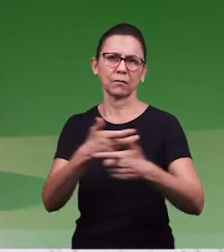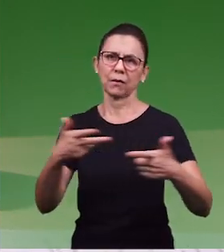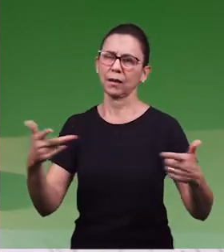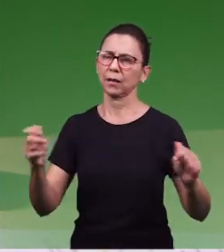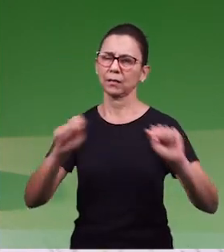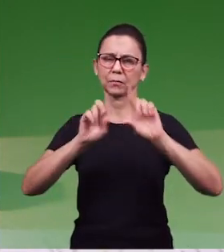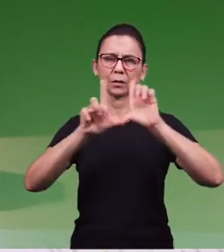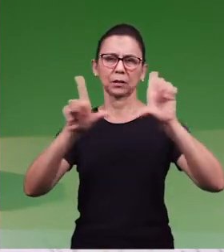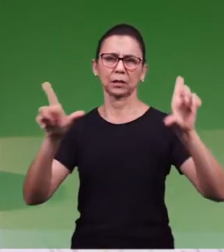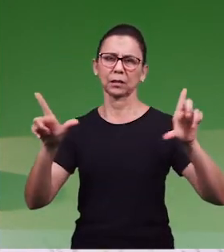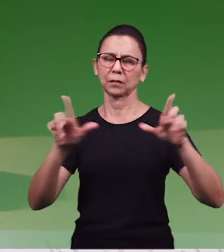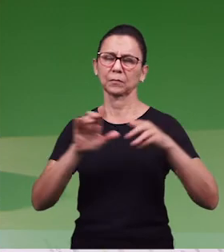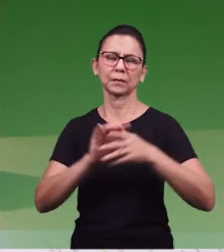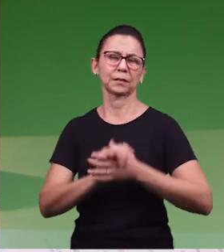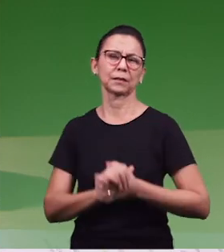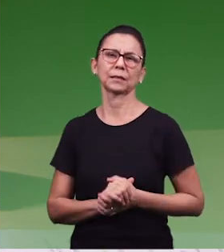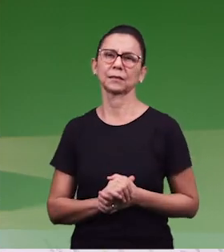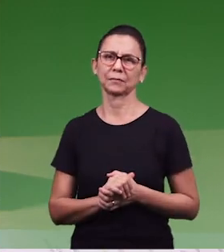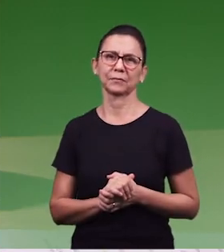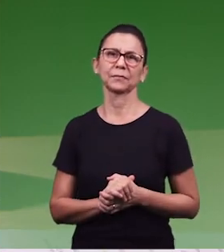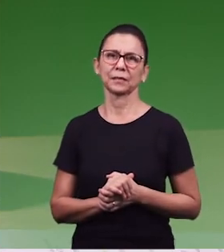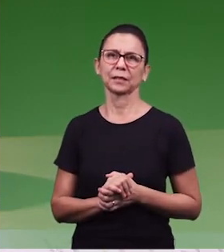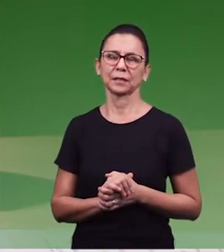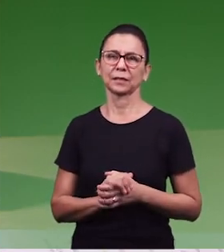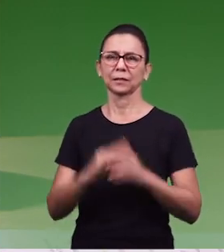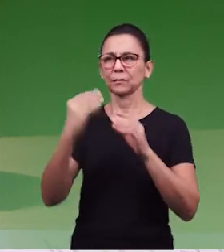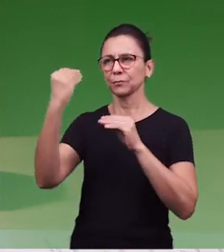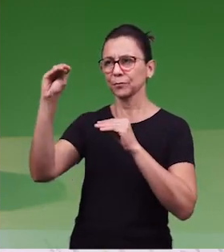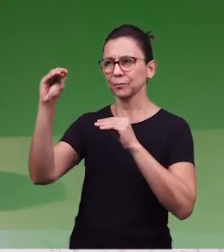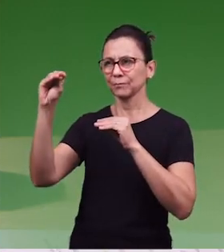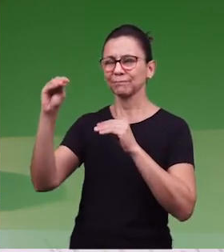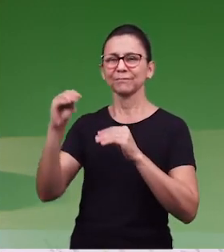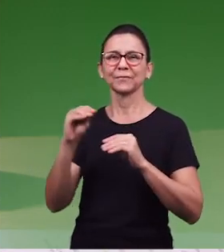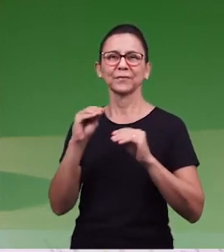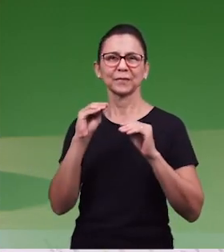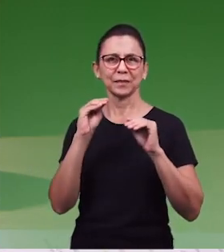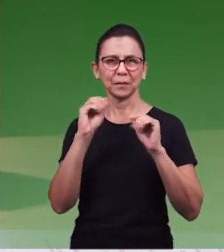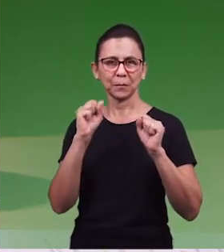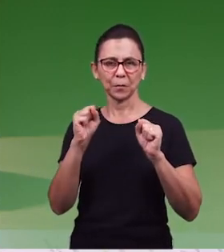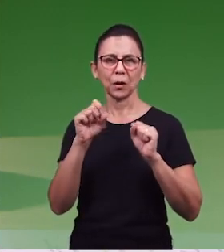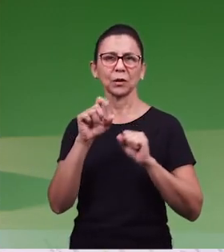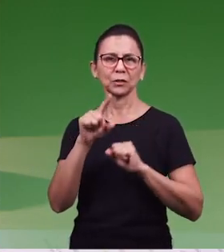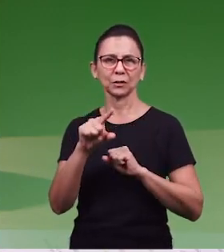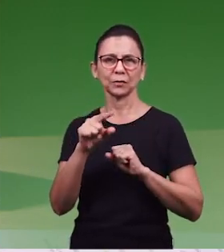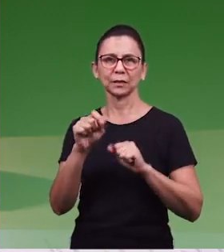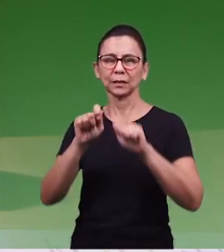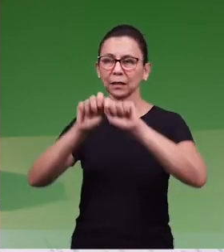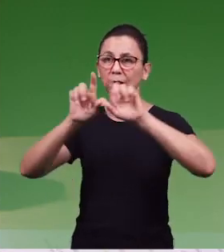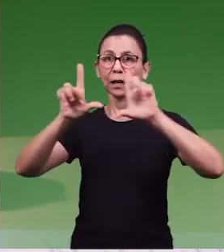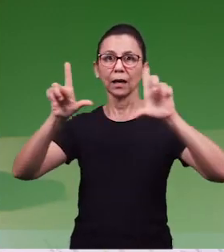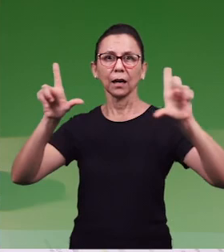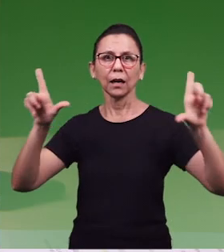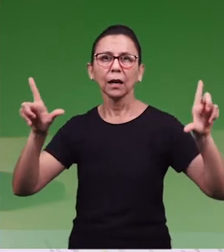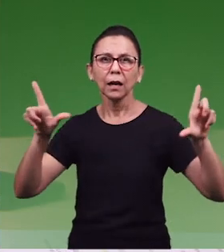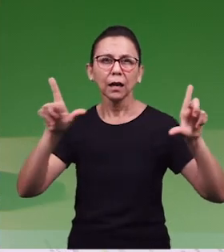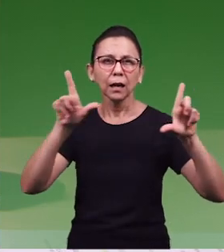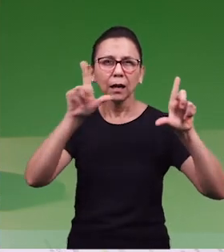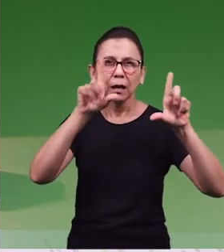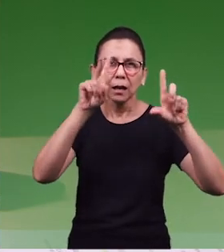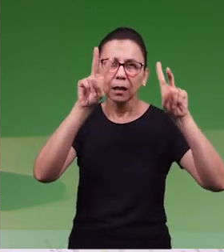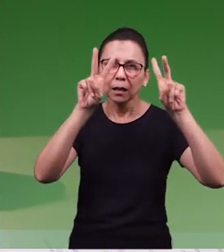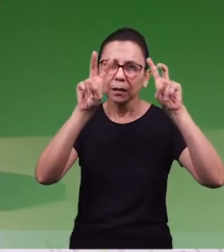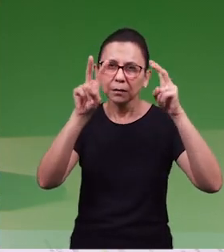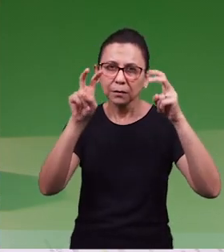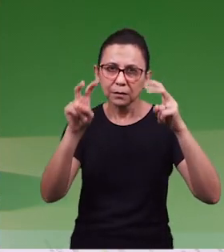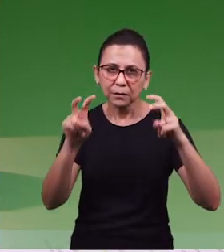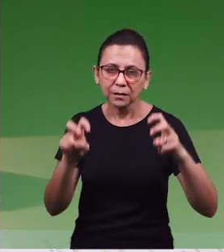Manaim, estão postadas e você pode a qualquer tempo assistir a este assunto e todos os demais assuntos que nós